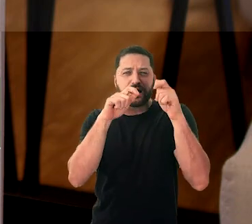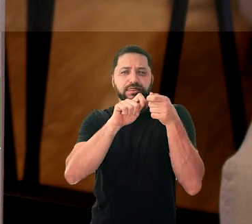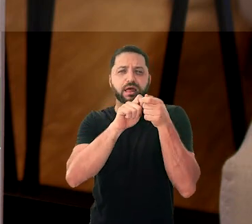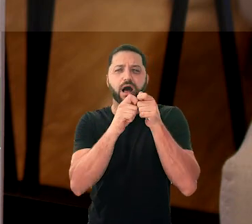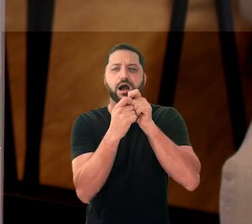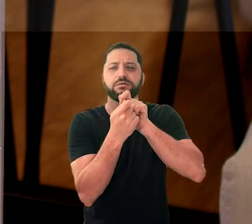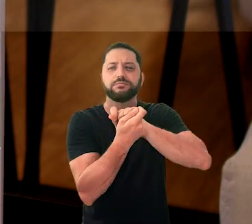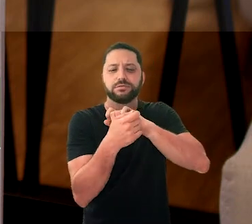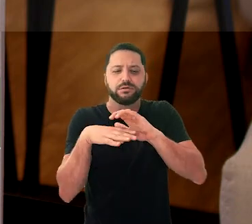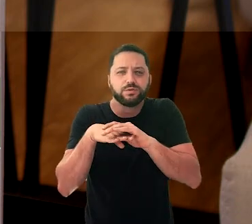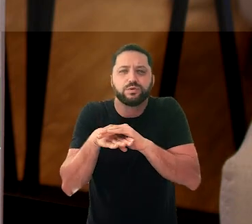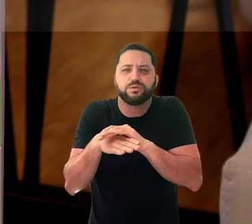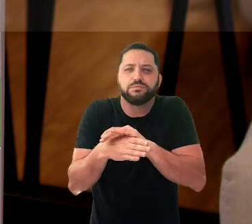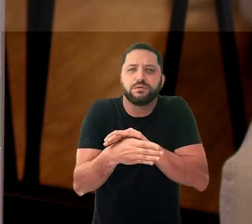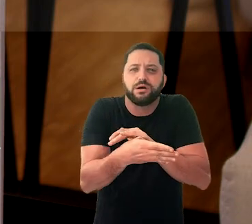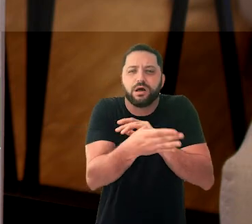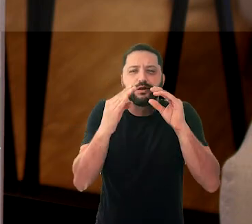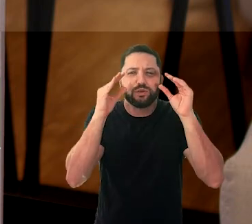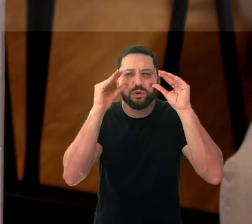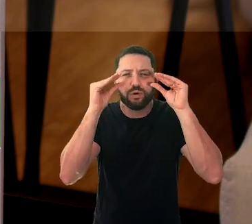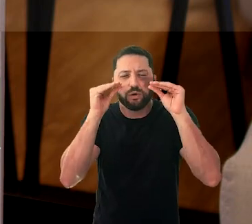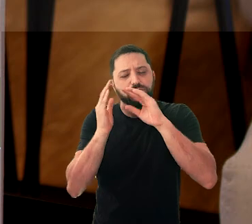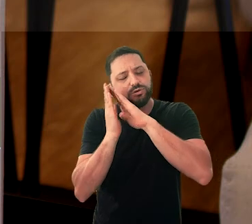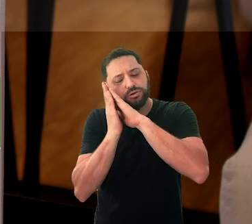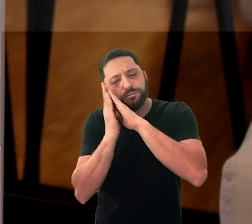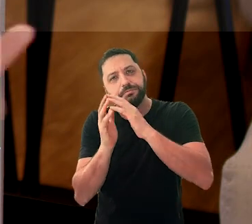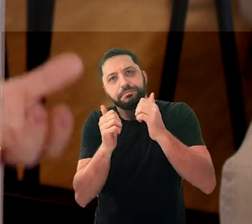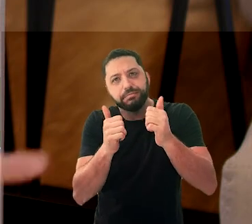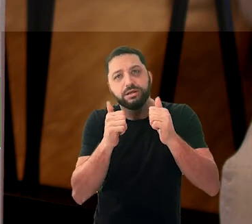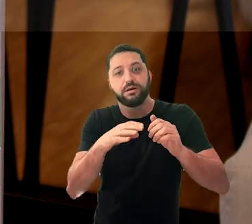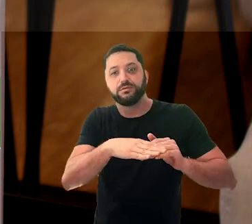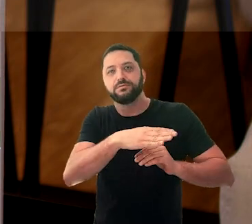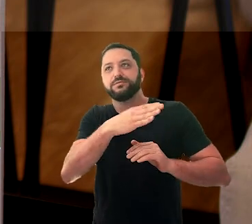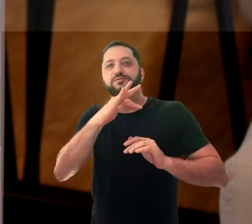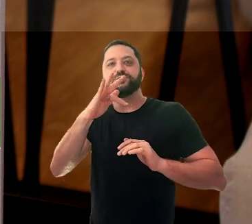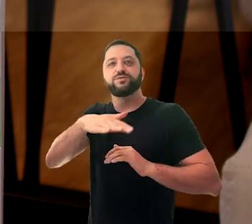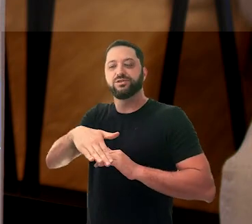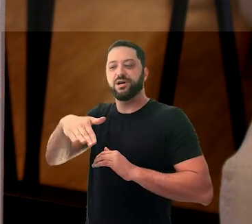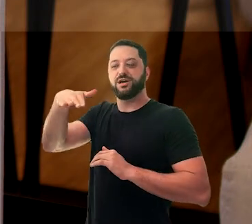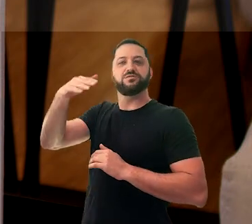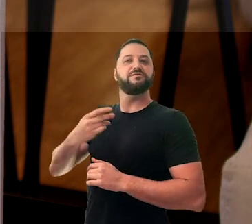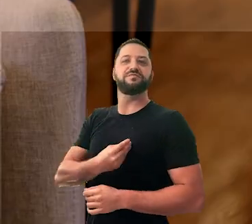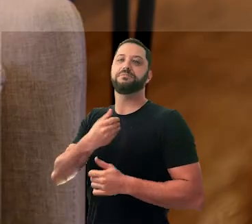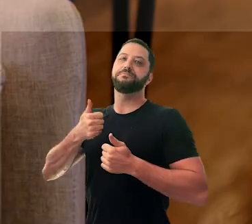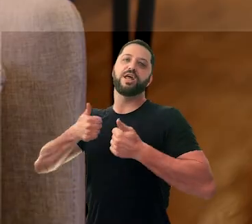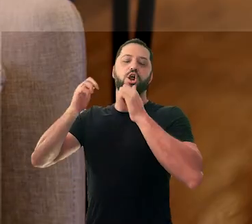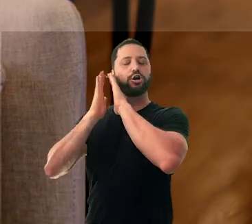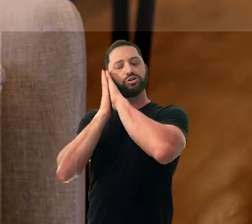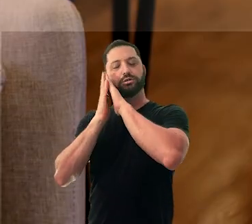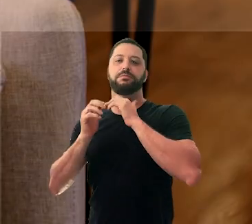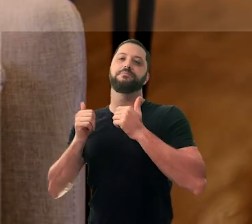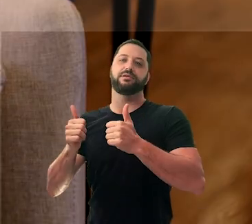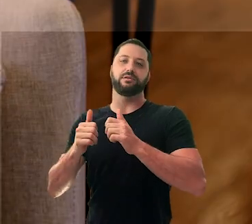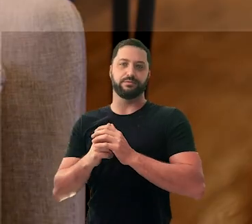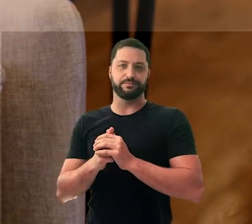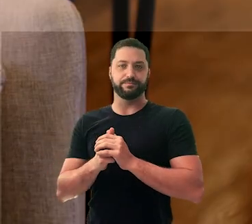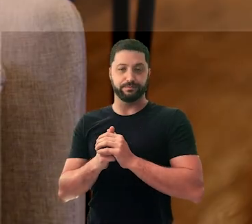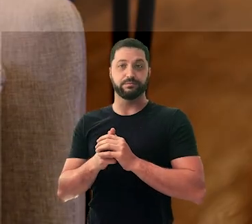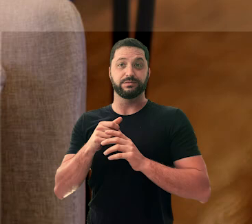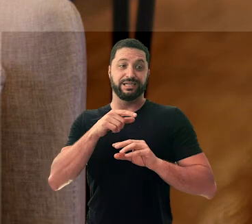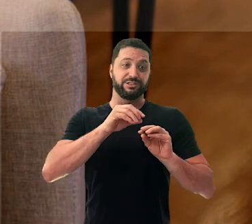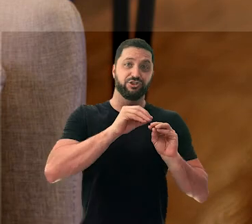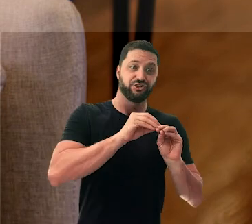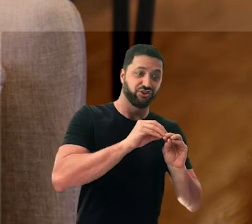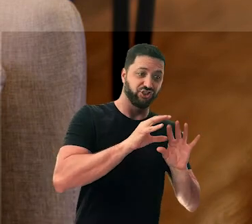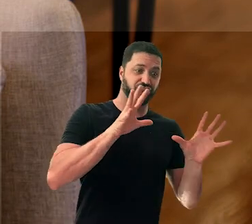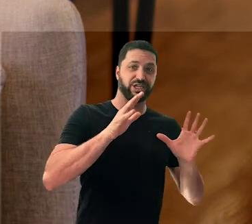fácil de ser trabalhado, as chances dessa criança se tornar um adulto com problemas de sono diminuem muito. As sonecas diurnas